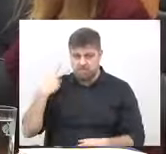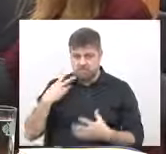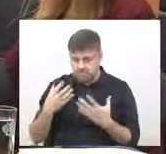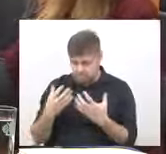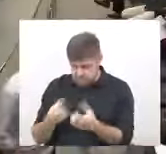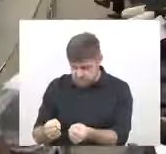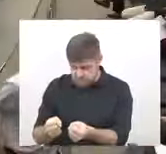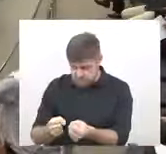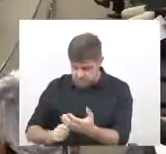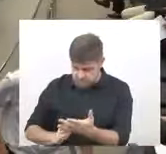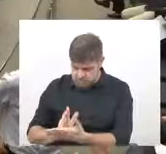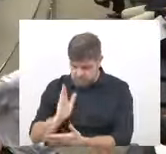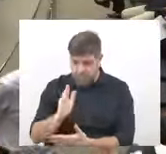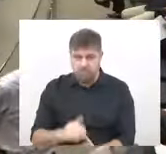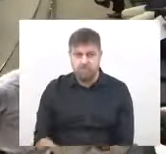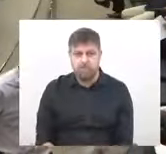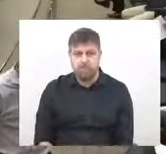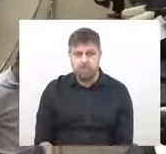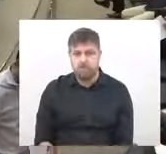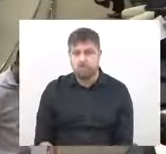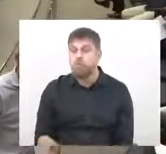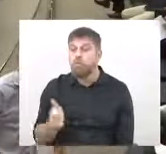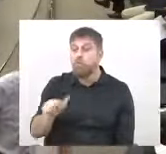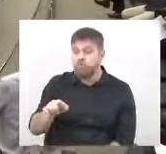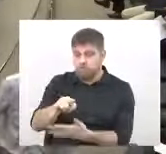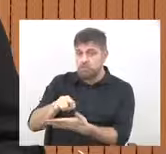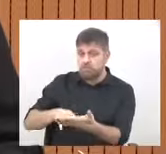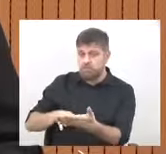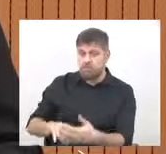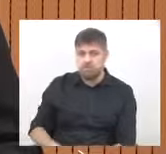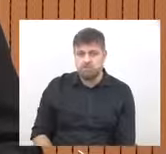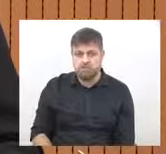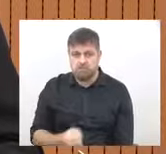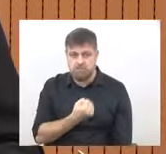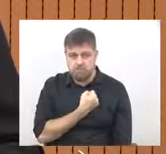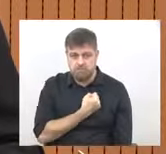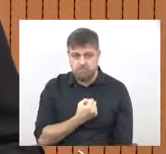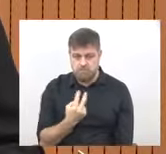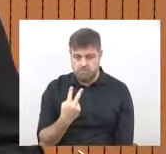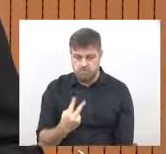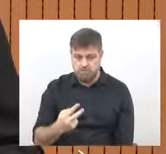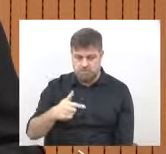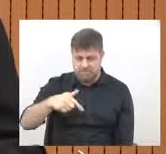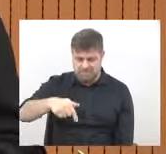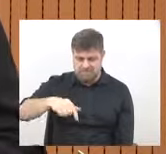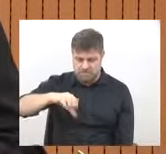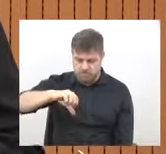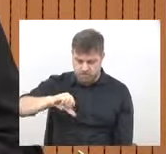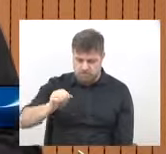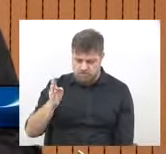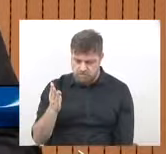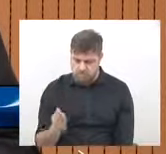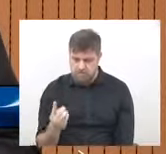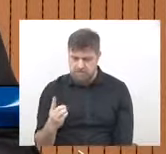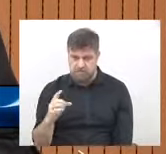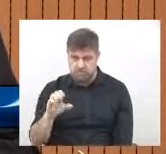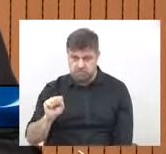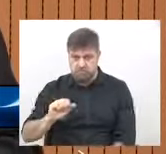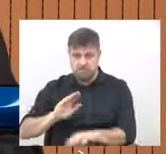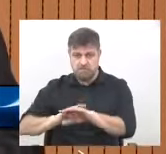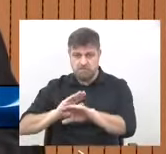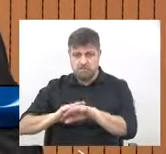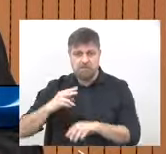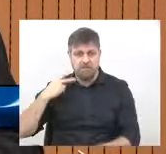favoráveis permaneçam como estão. Aprovado. Próxima moção. Moção de número 279 de 2018, de autoria